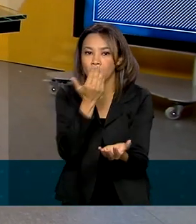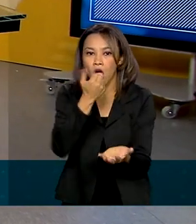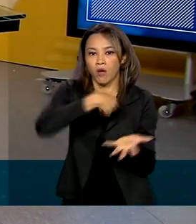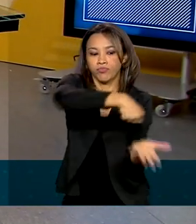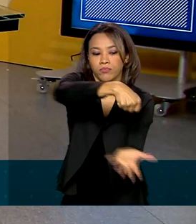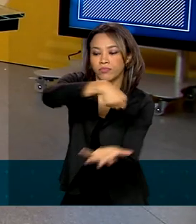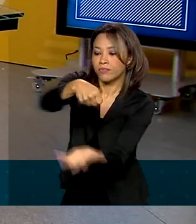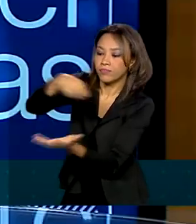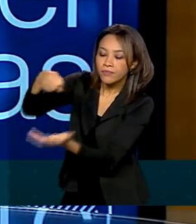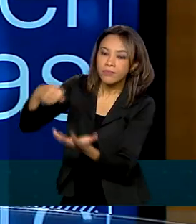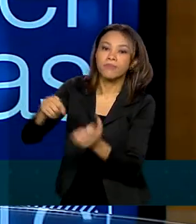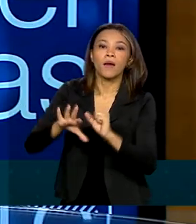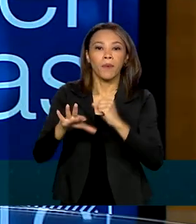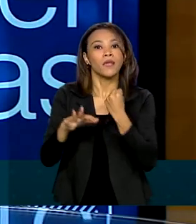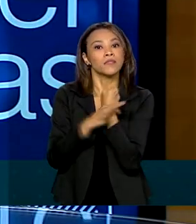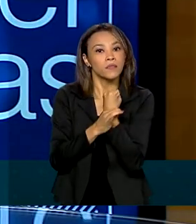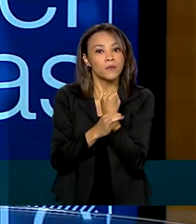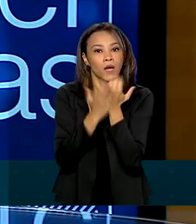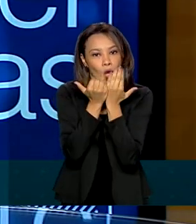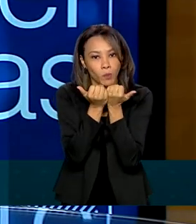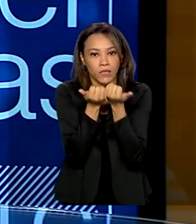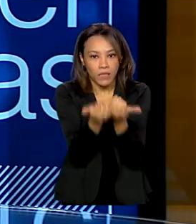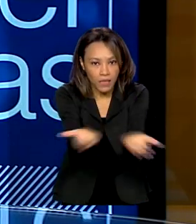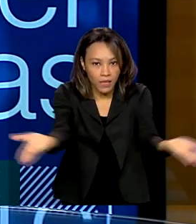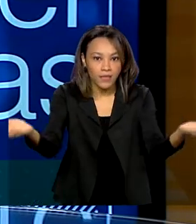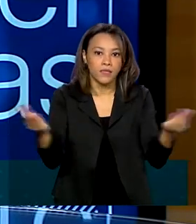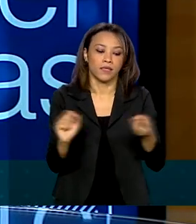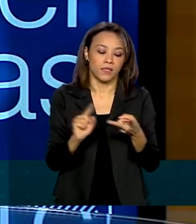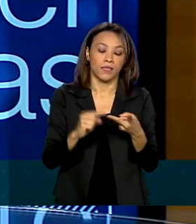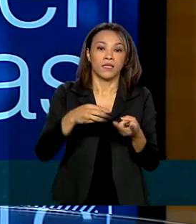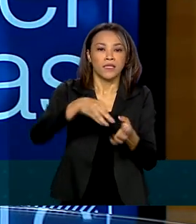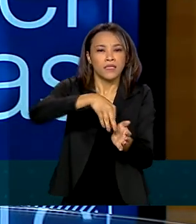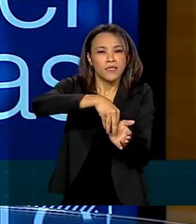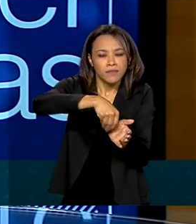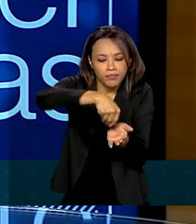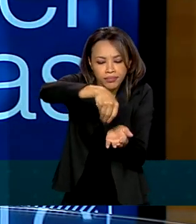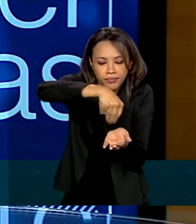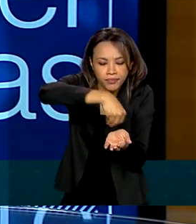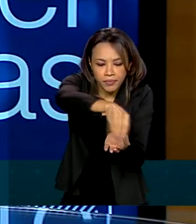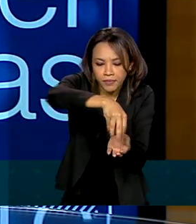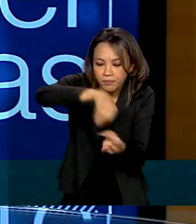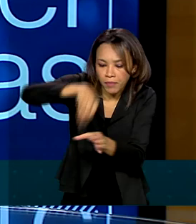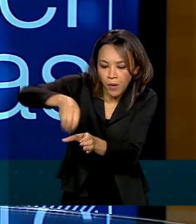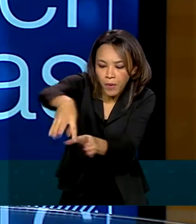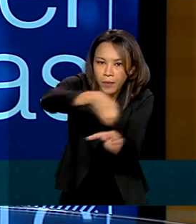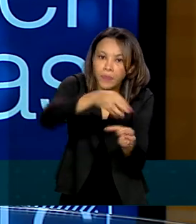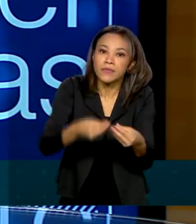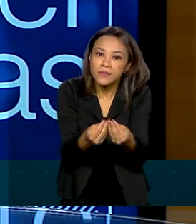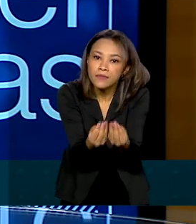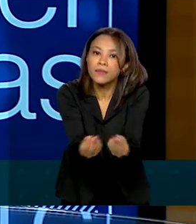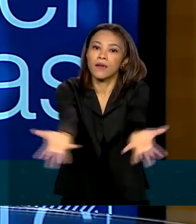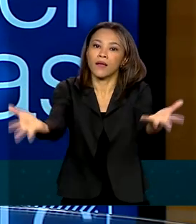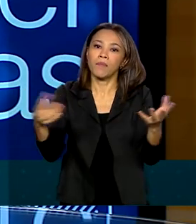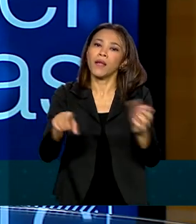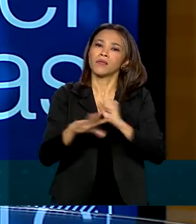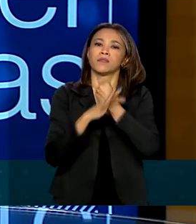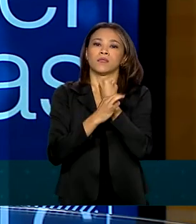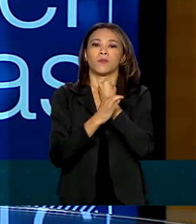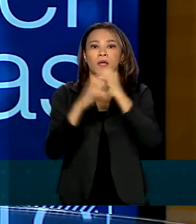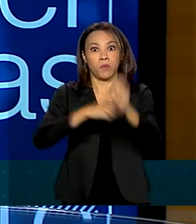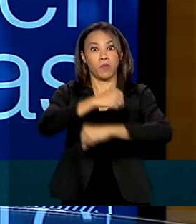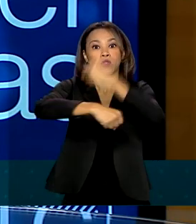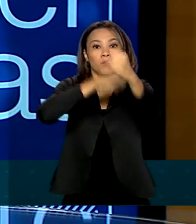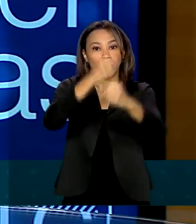servem pra garantia da segurança alimentar, e a entrega de sementes pra eles, possam dar garantia de segurança alimentar no próximo ano já.